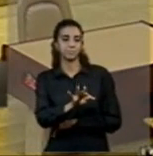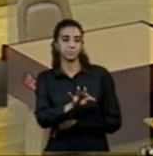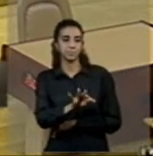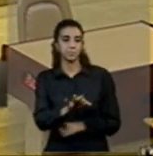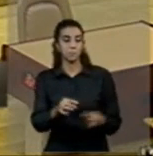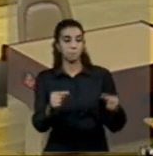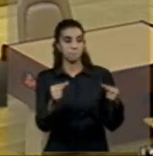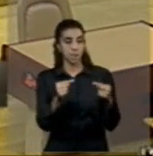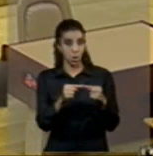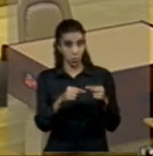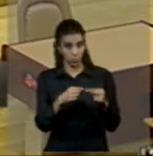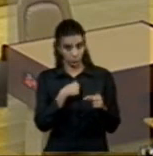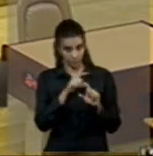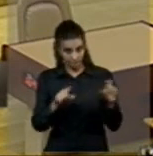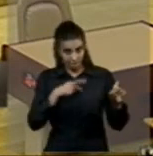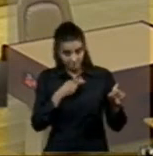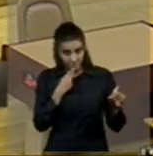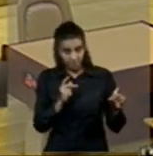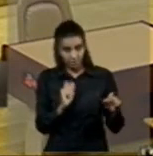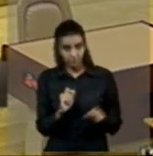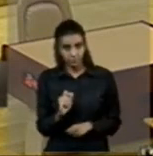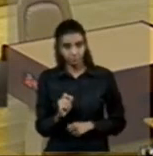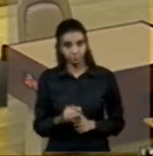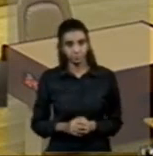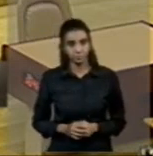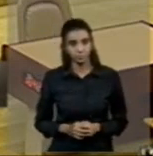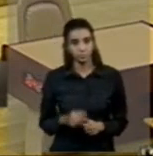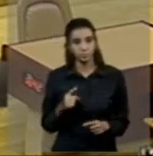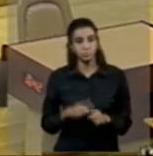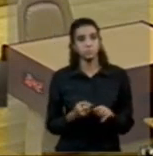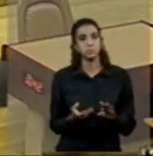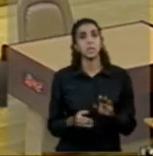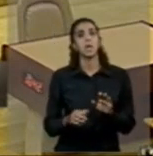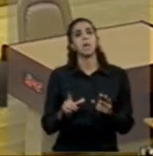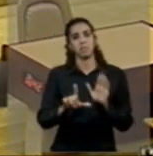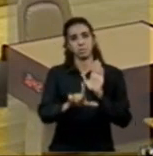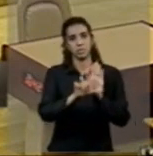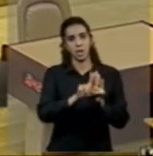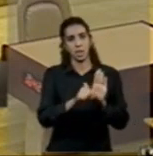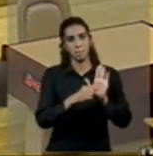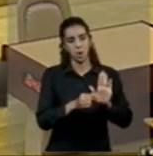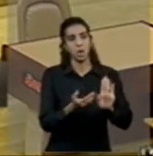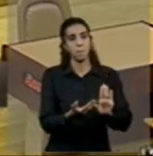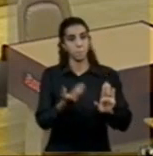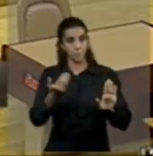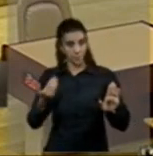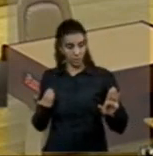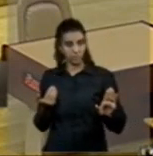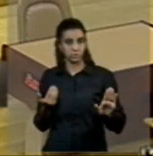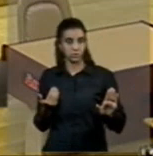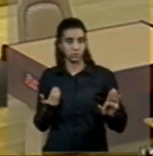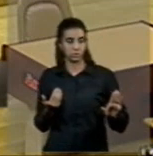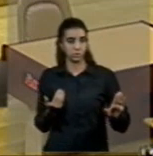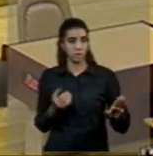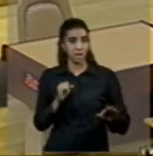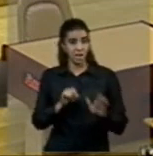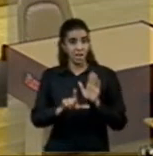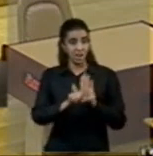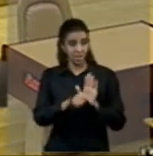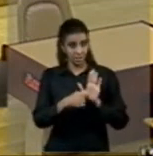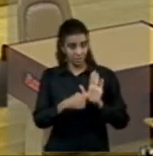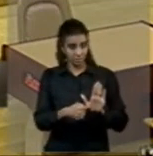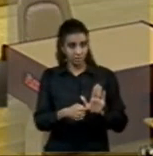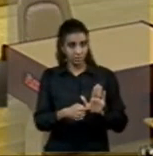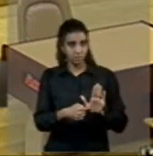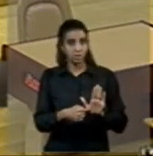dispositivos que acabei de citar, que foi excepcionada quando houve legislação expressa ou quando essa legislação expressa, a ela